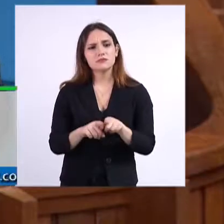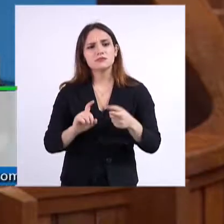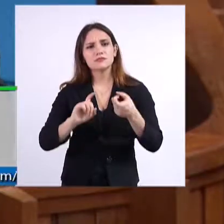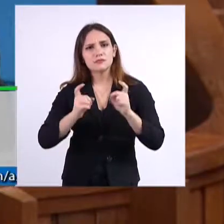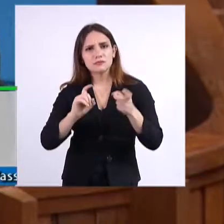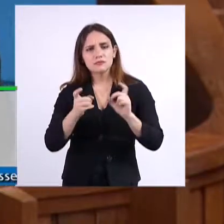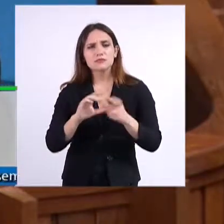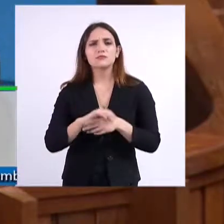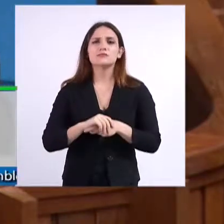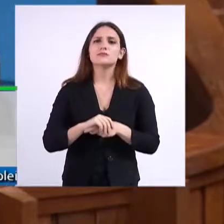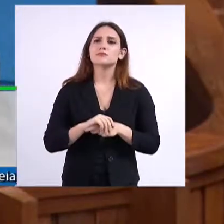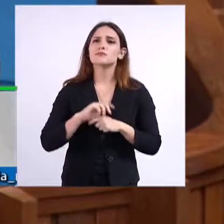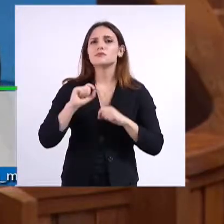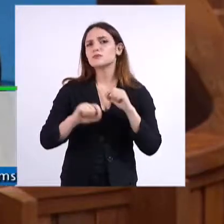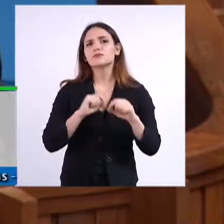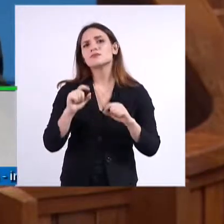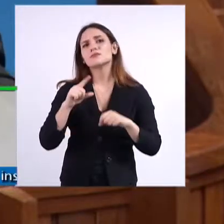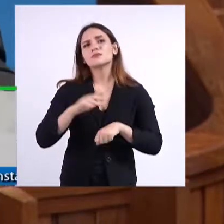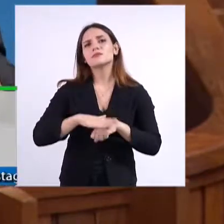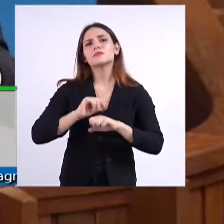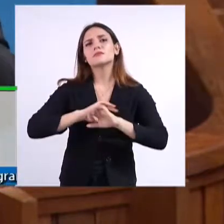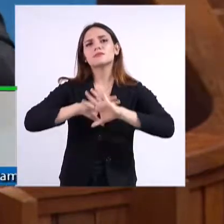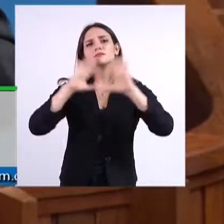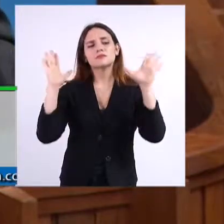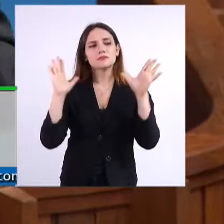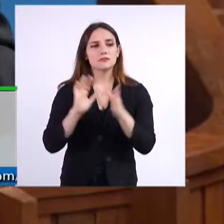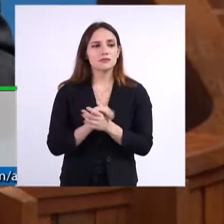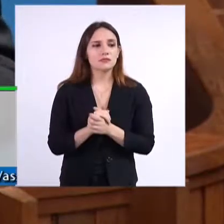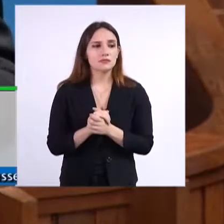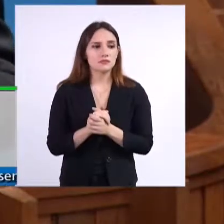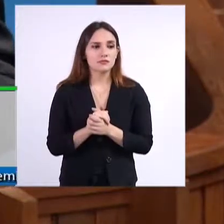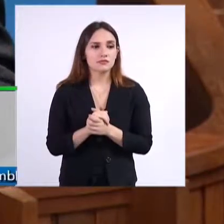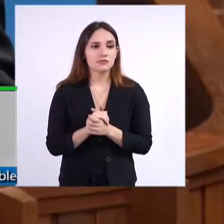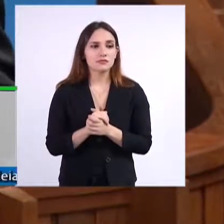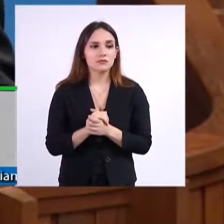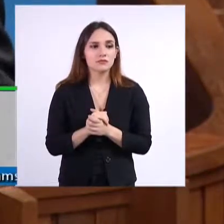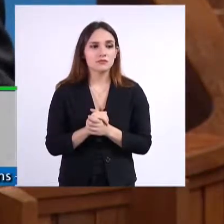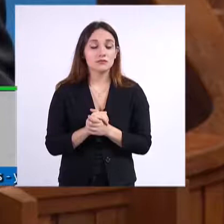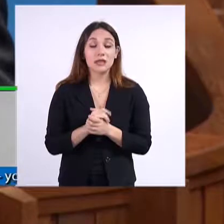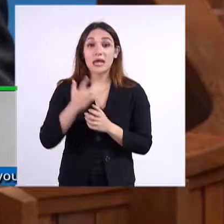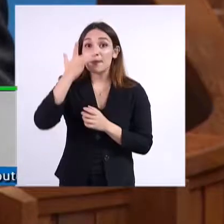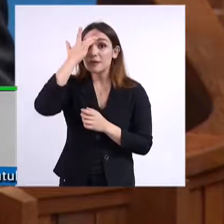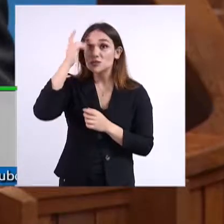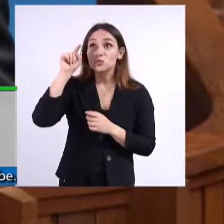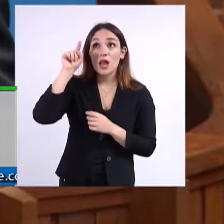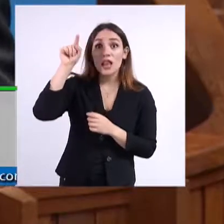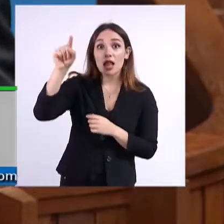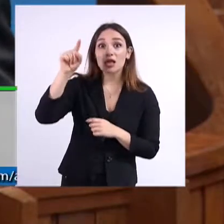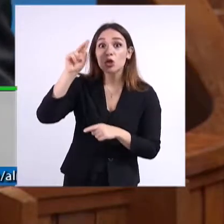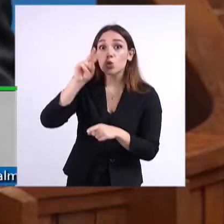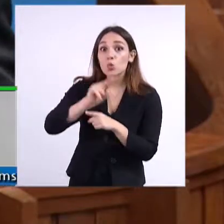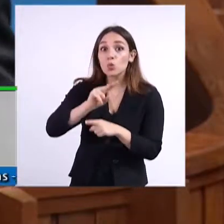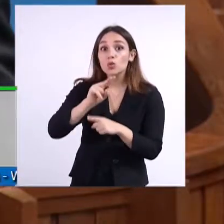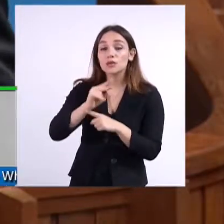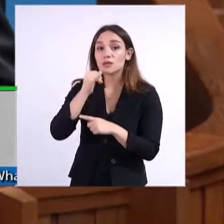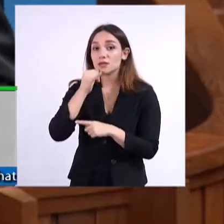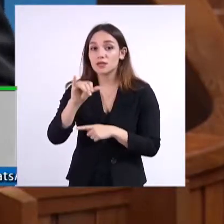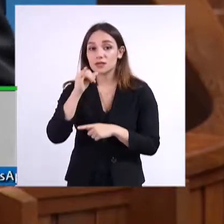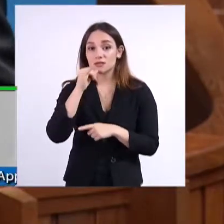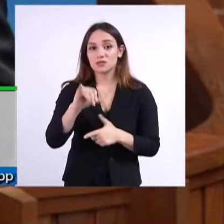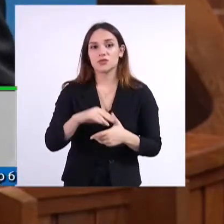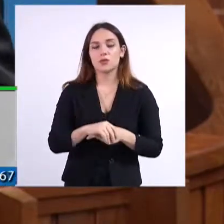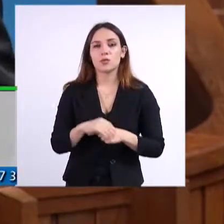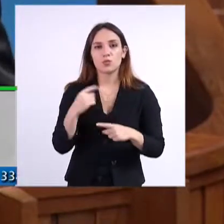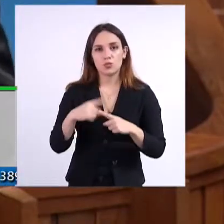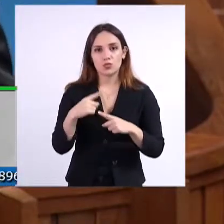reuniões, o que ficou claro para quem regula, porque a Energisa ou